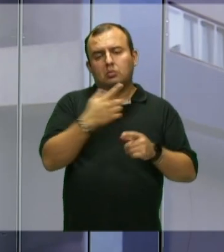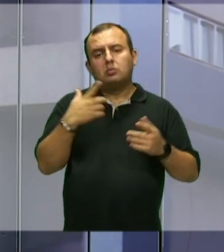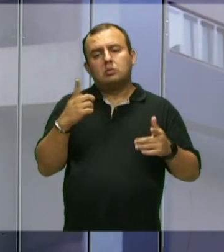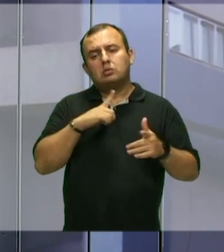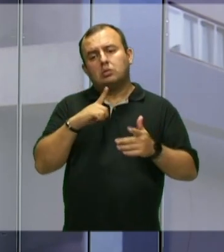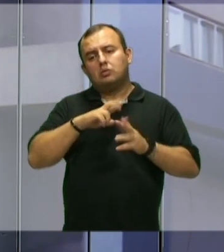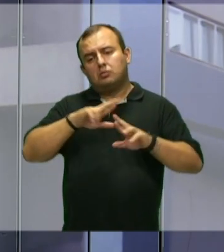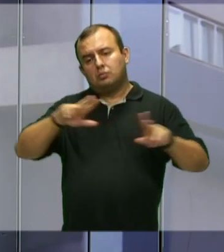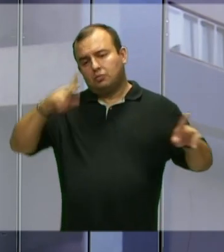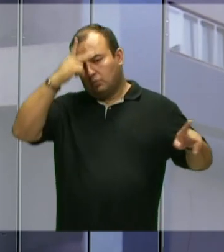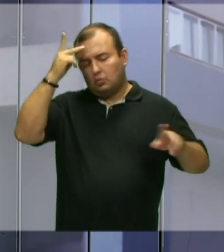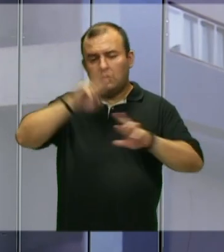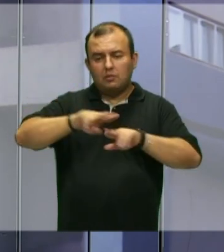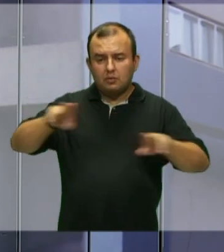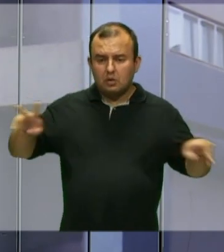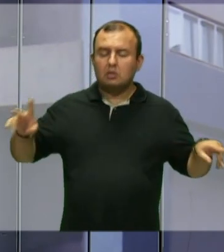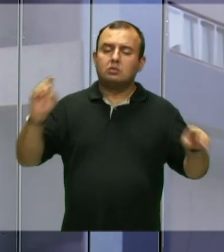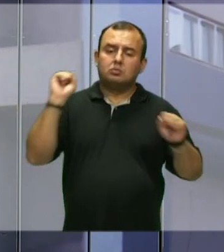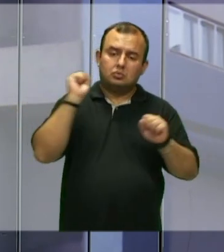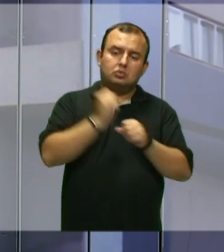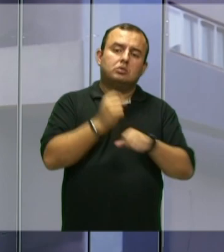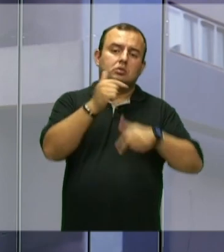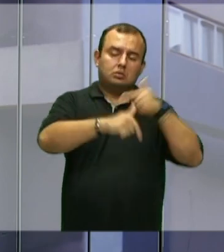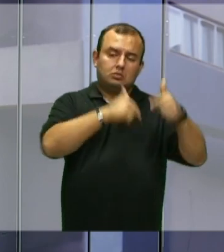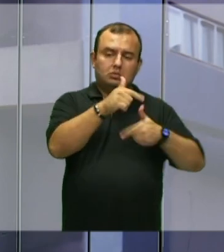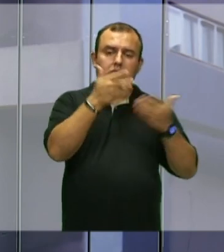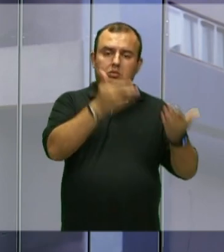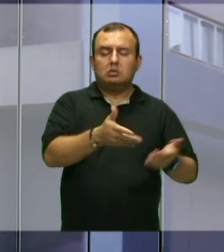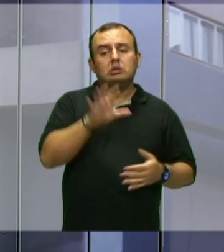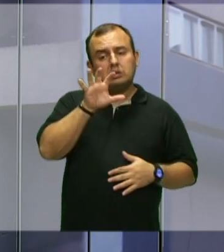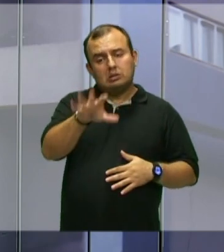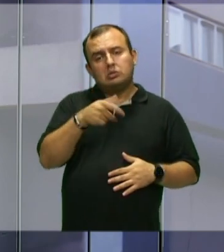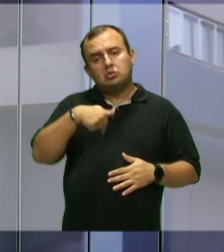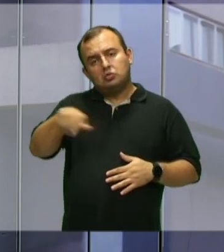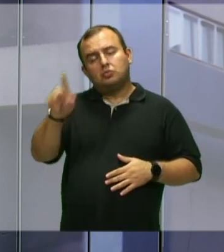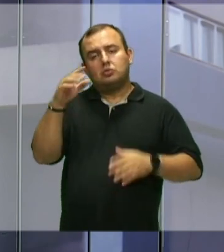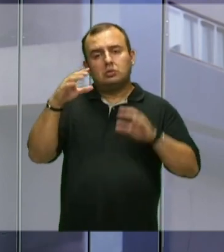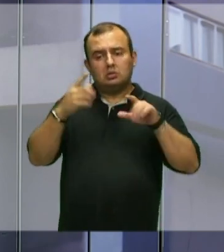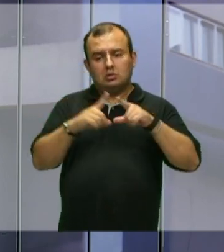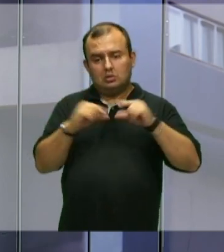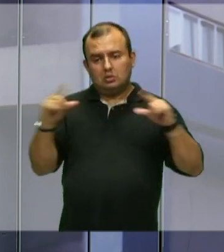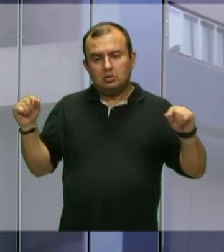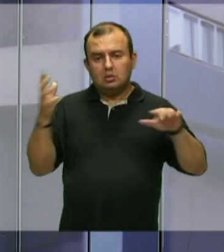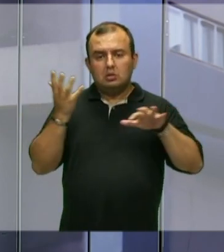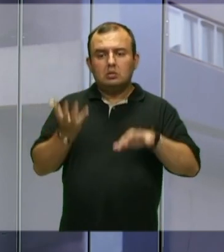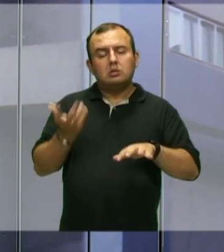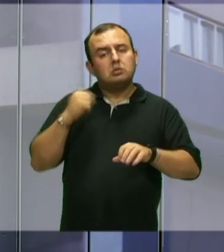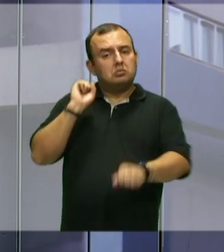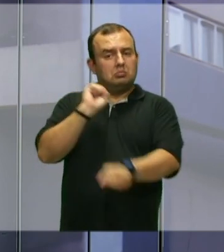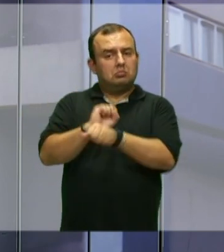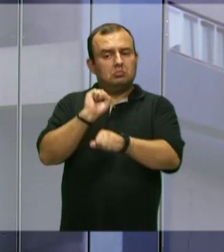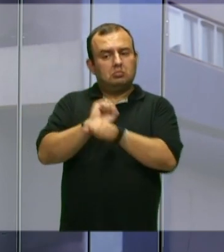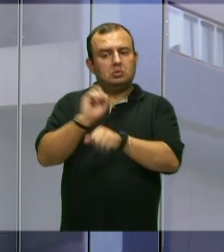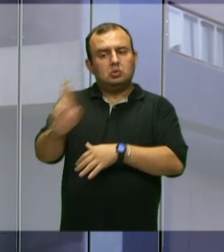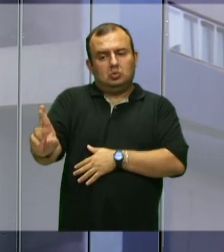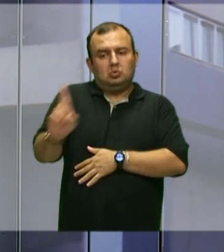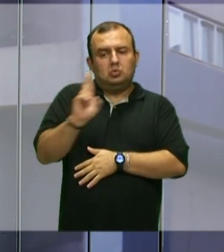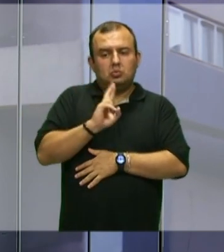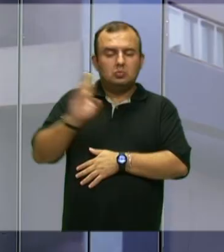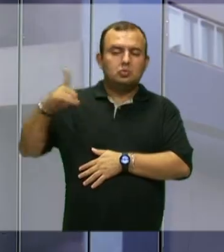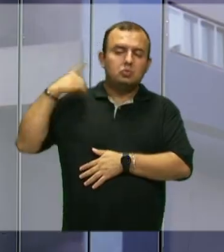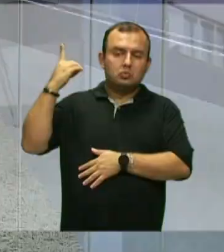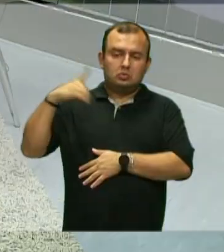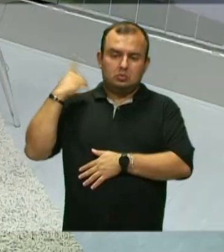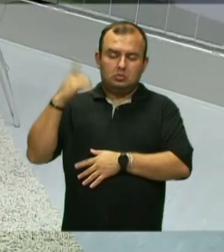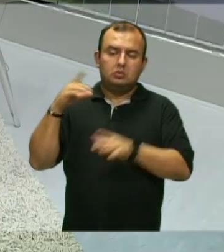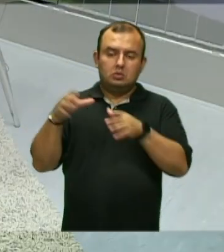para muitas pessoas que não têm moradia. Então foi nesse sentido que a gente foi a Brasília e agora estamos aguardando, evidentemente, o retorno do deputado e